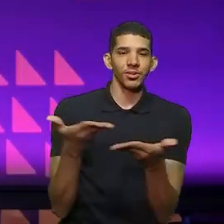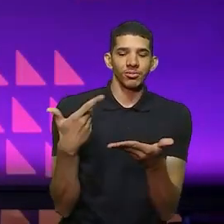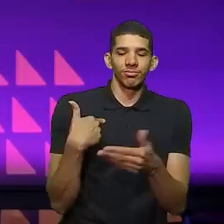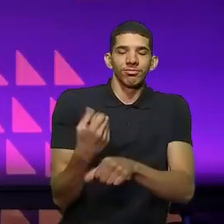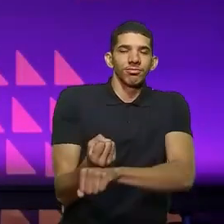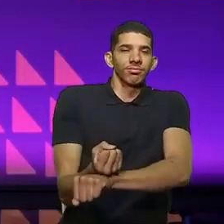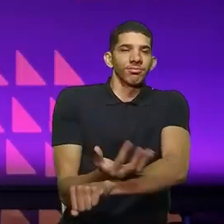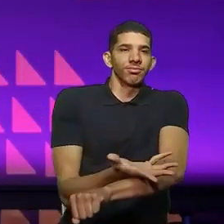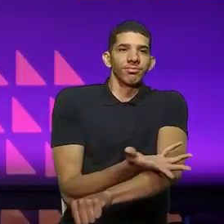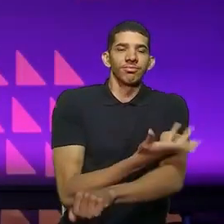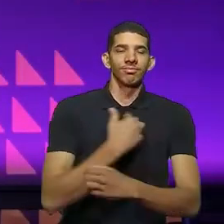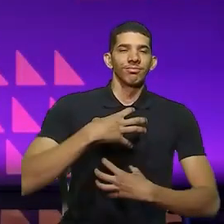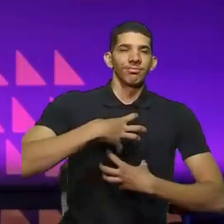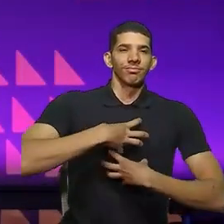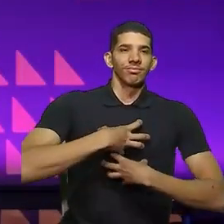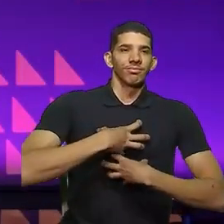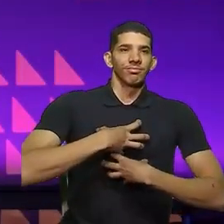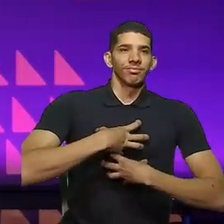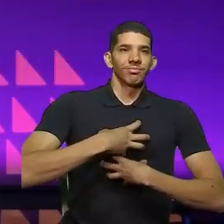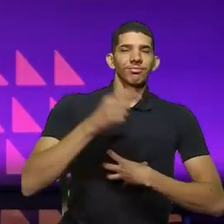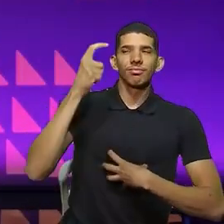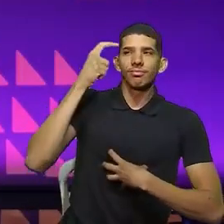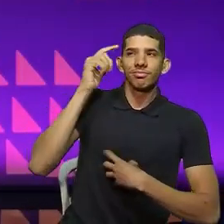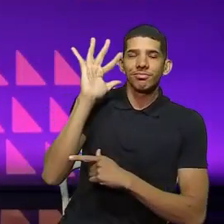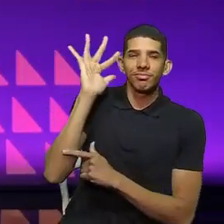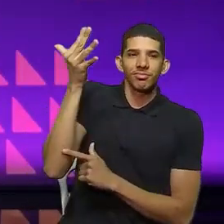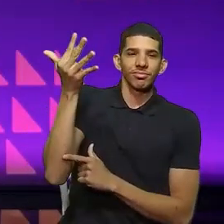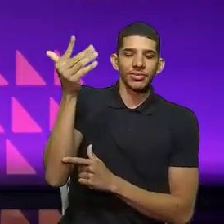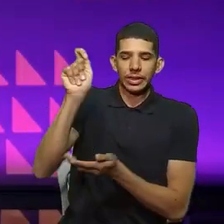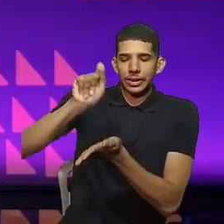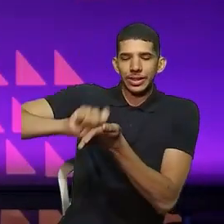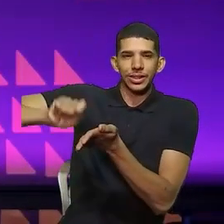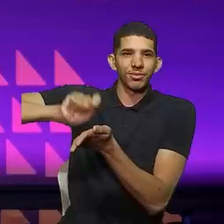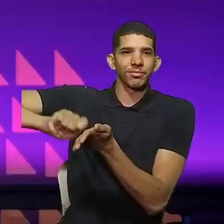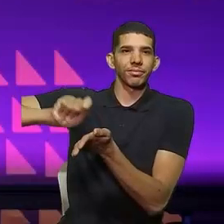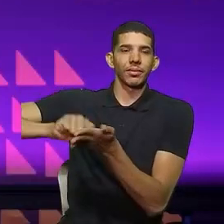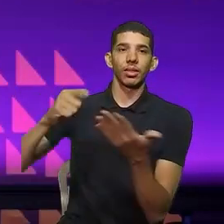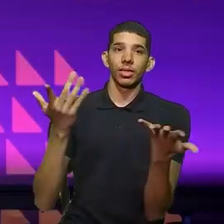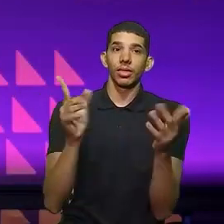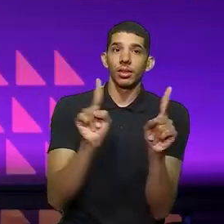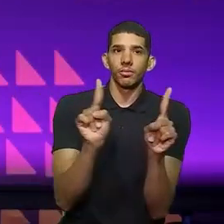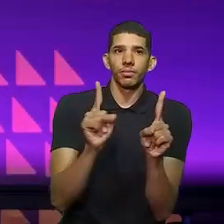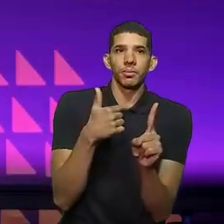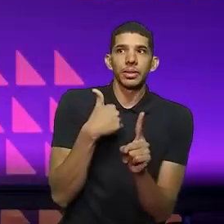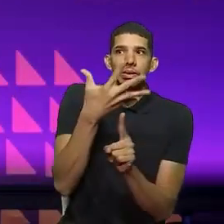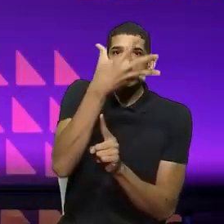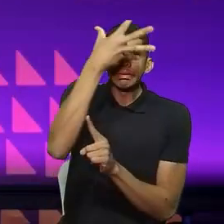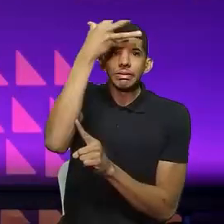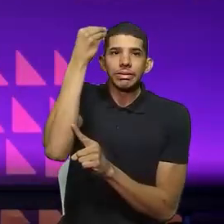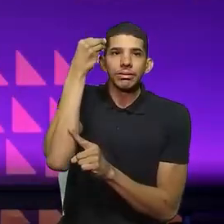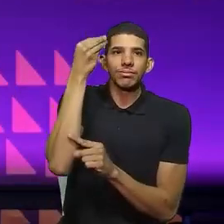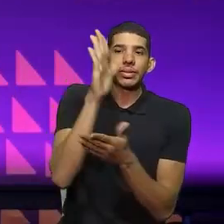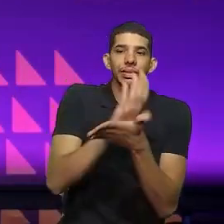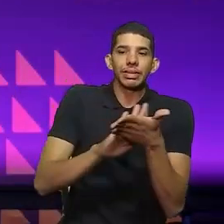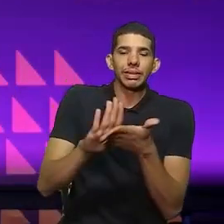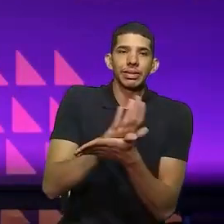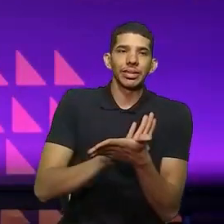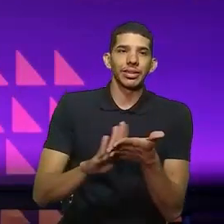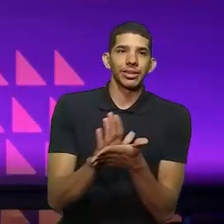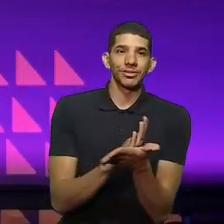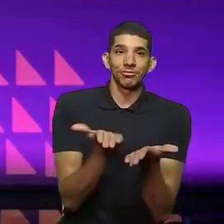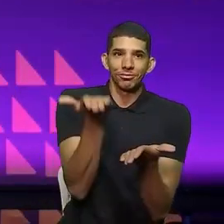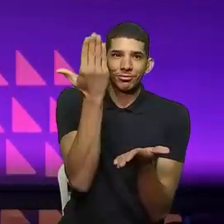frente ao lugar que cada um assenta, colado na mesa de frente para a plateia, há uma caixa transparente de acrílico que carregam os livros que cada